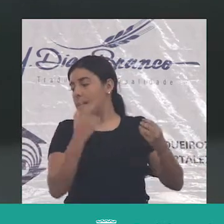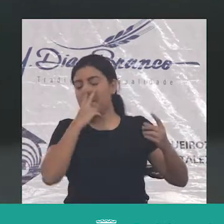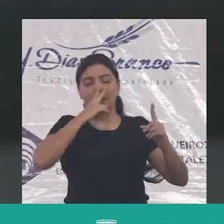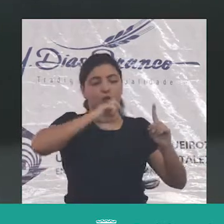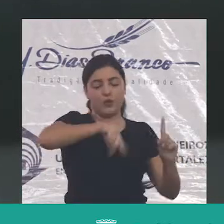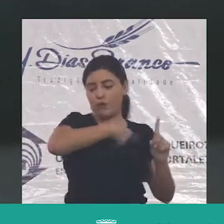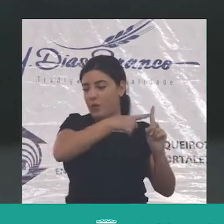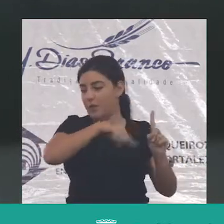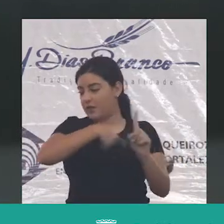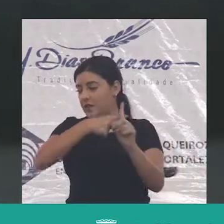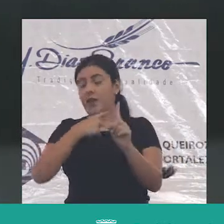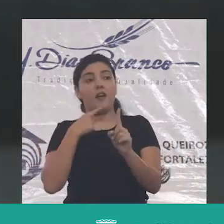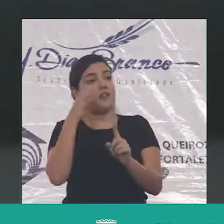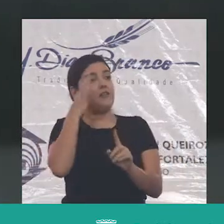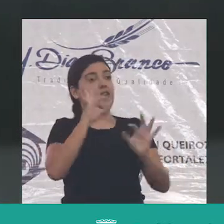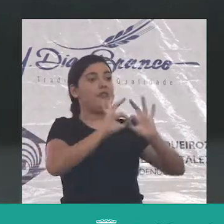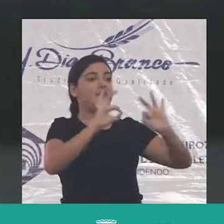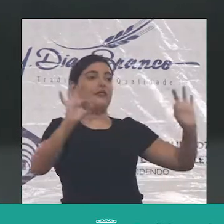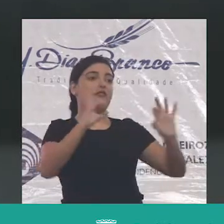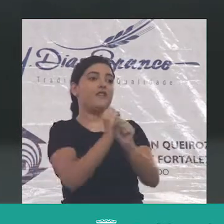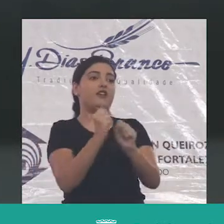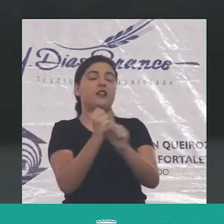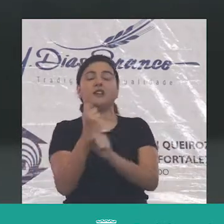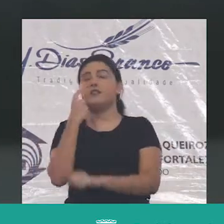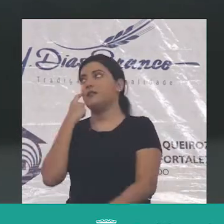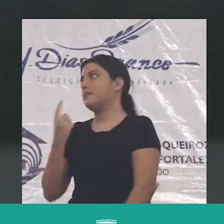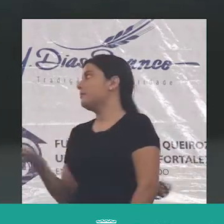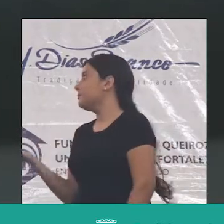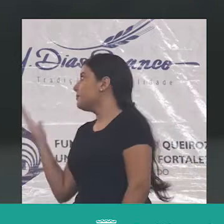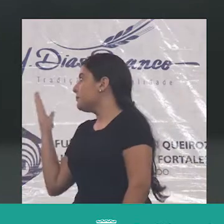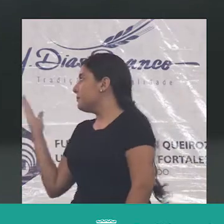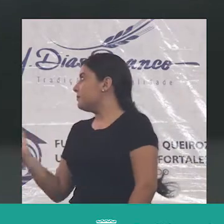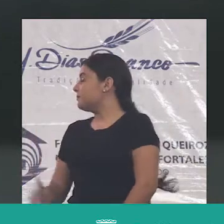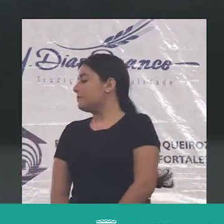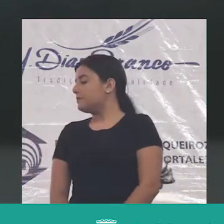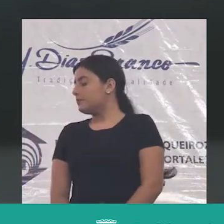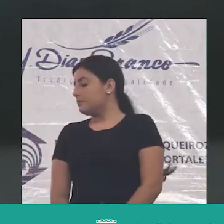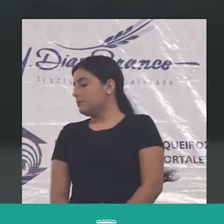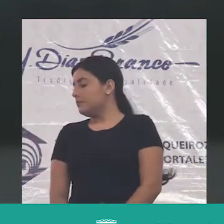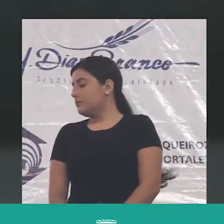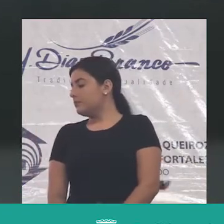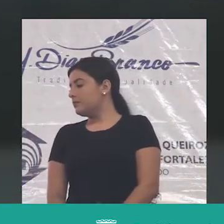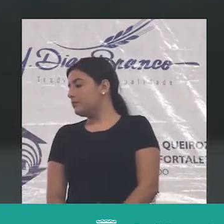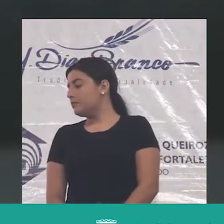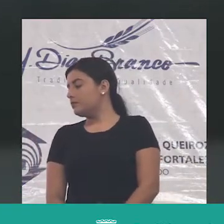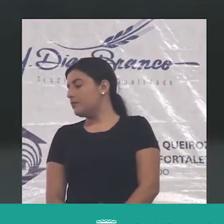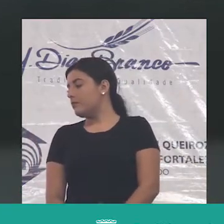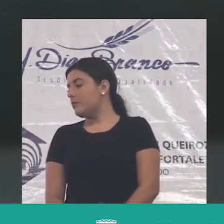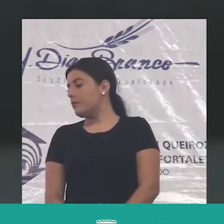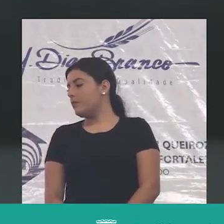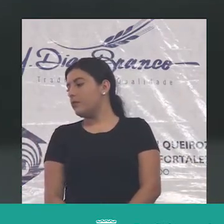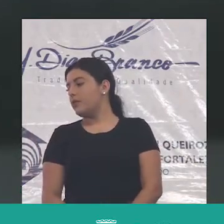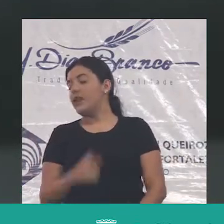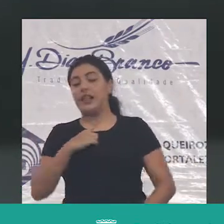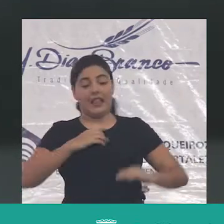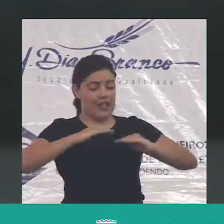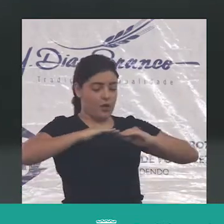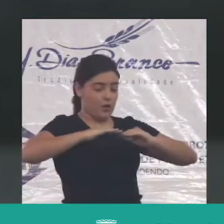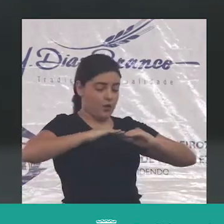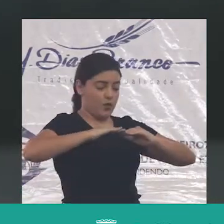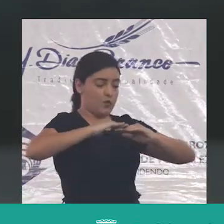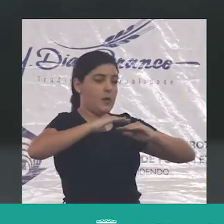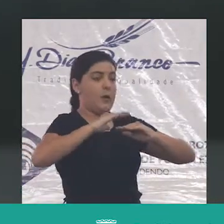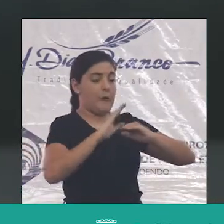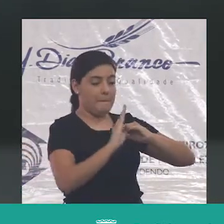somando. No chão, tem ou não tem B e C? Então, a área do chão é B